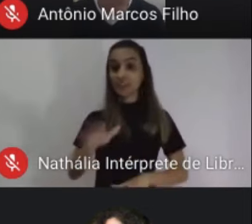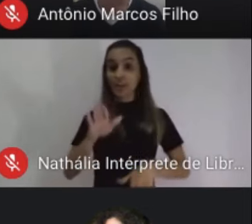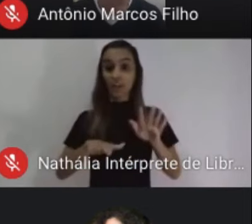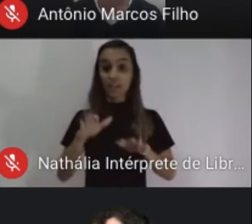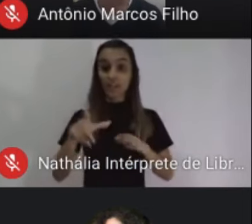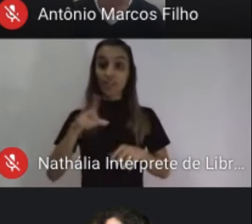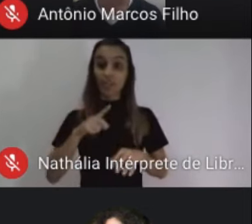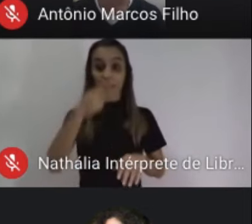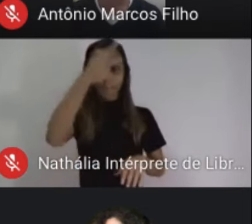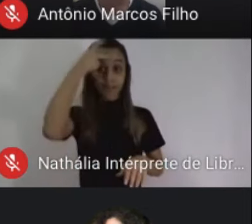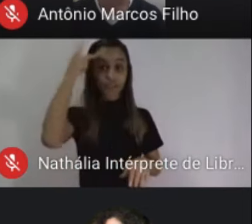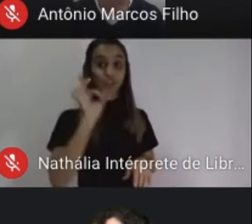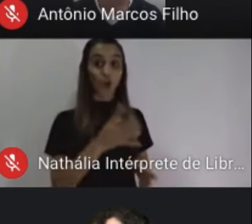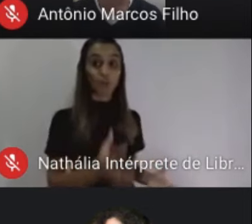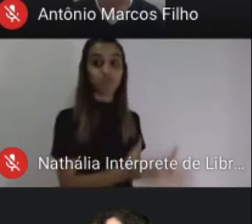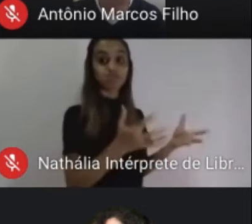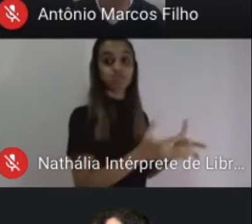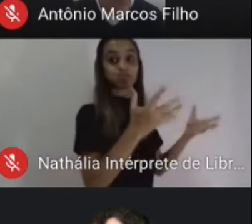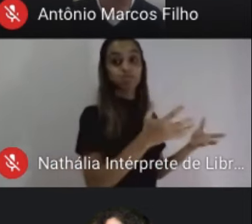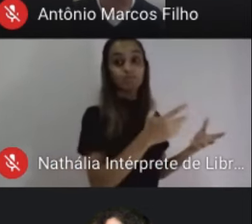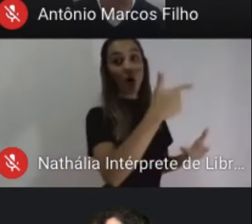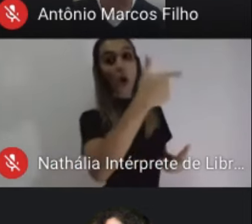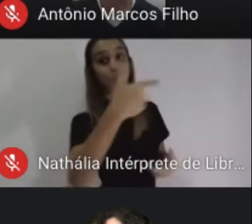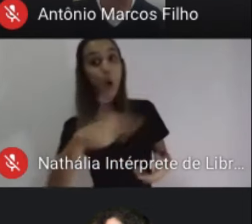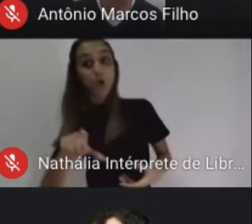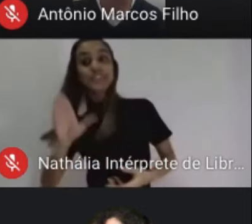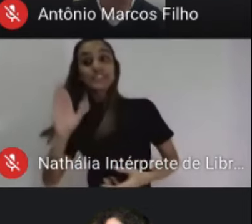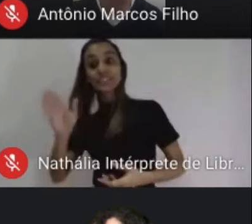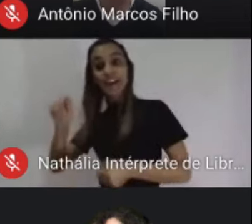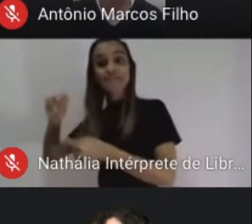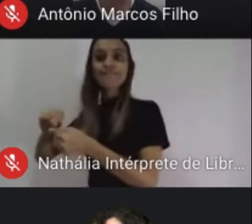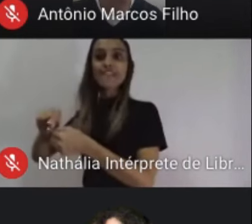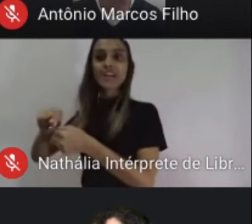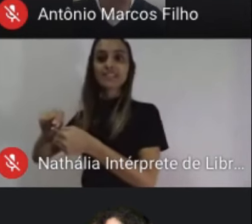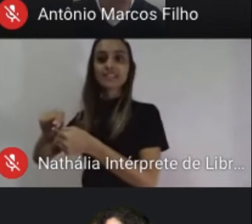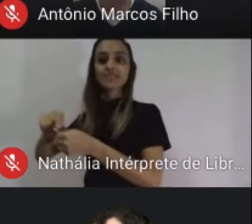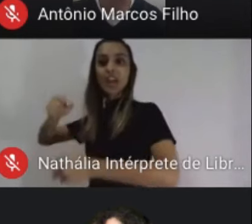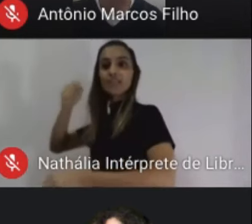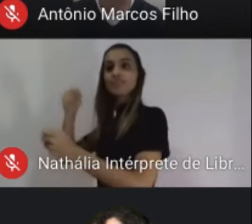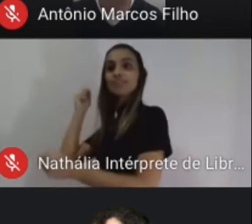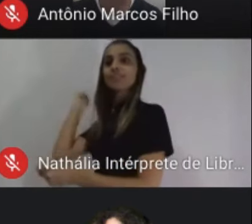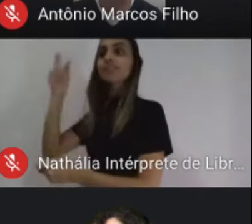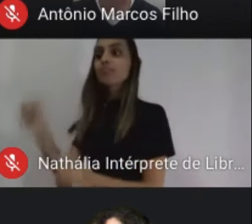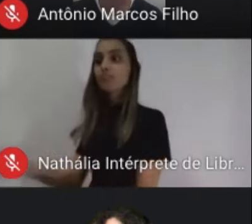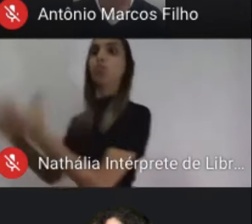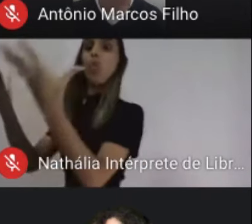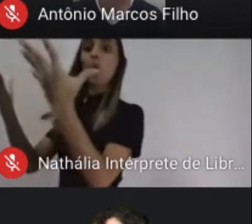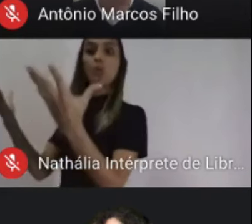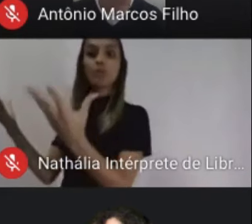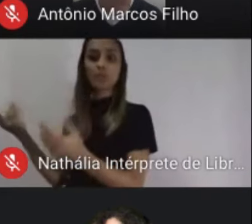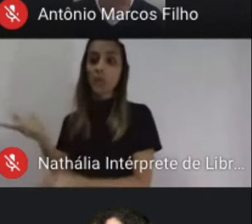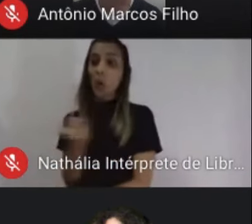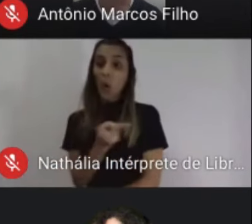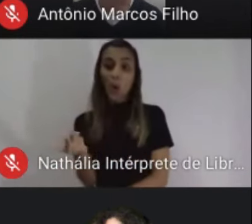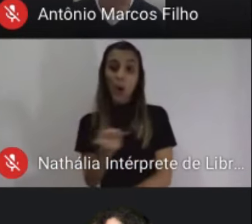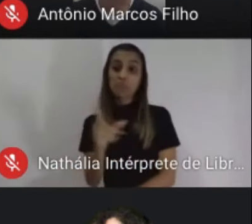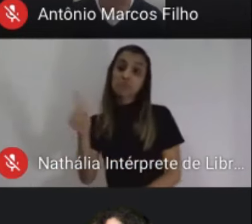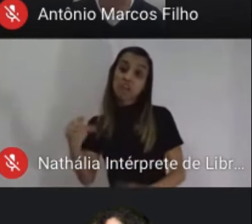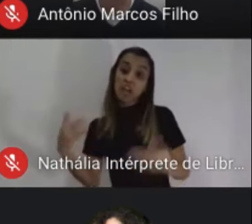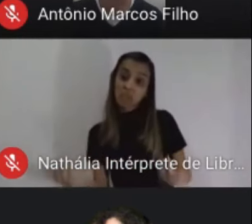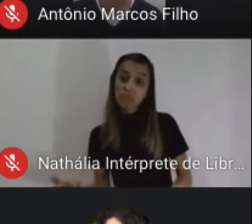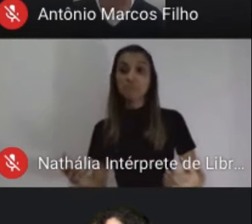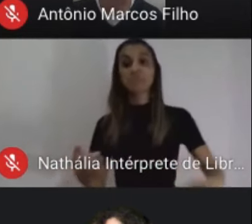isso você trata o crime, essa forma mais violenta, com devida preponderância, mas o terrorismo ele é visto nesse contexto